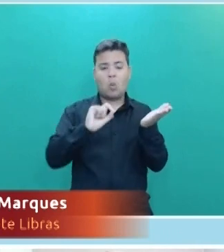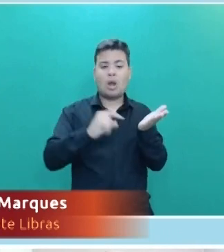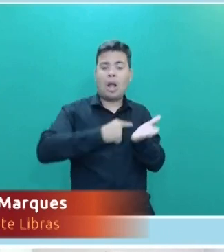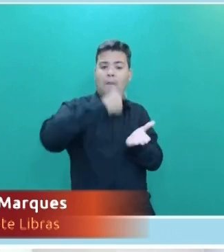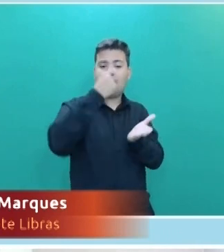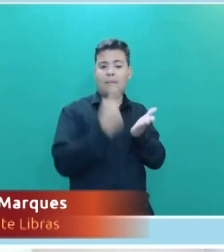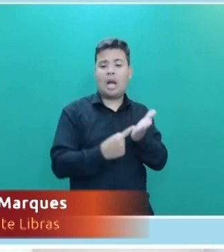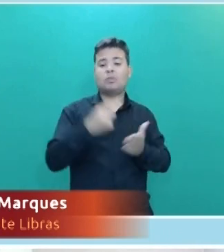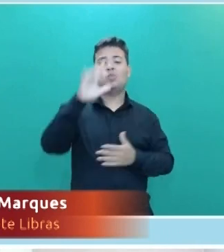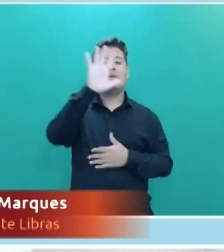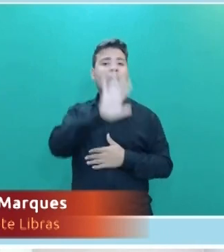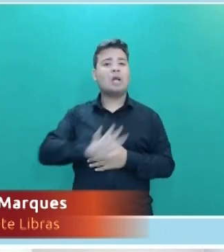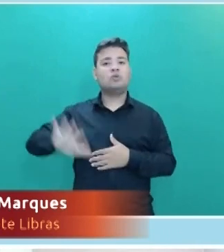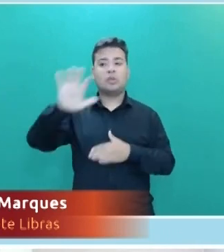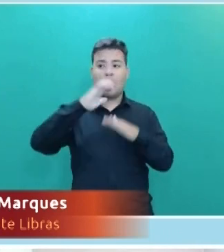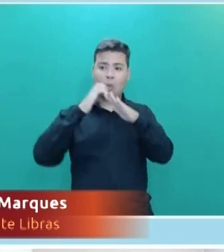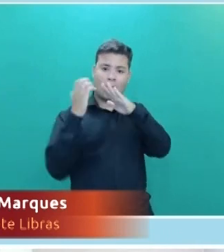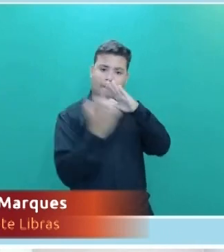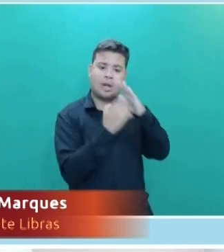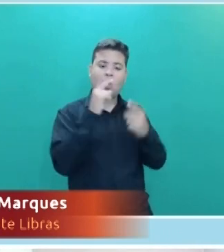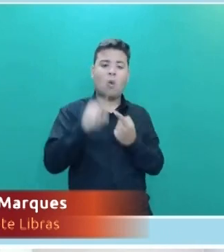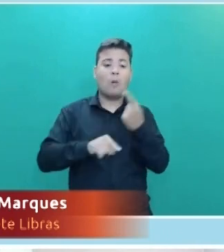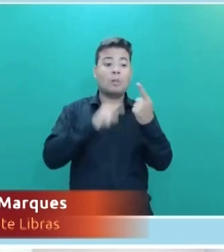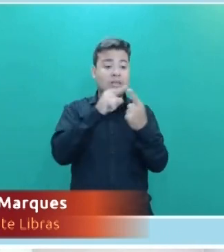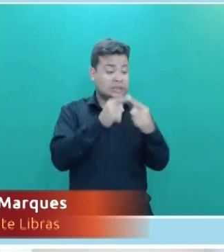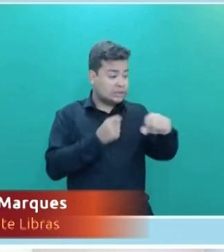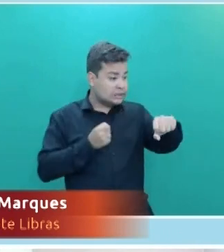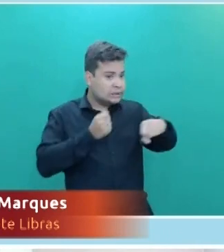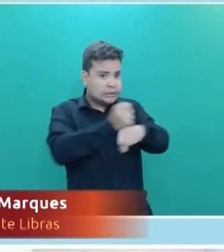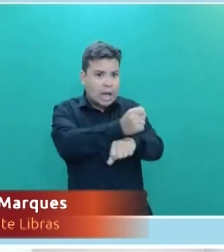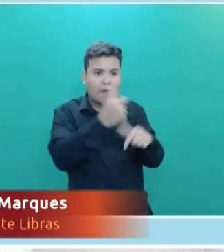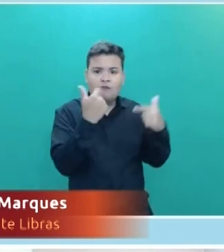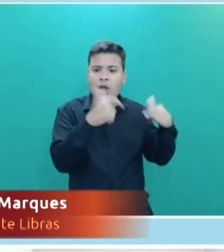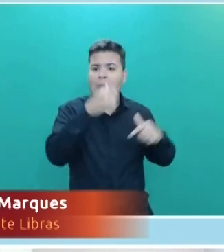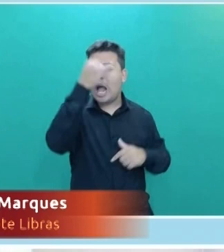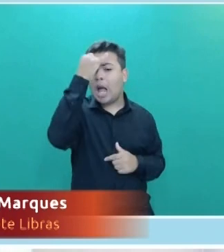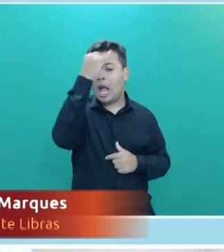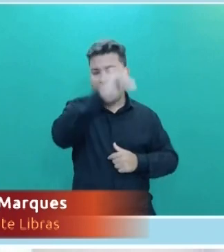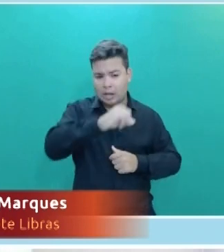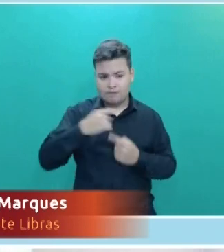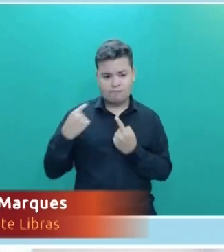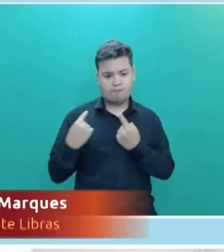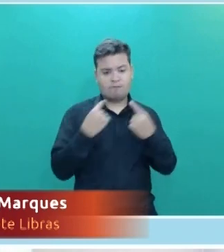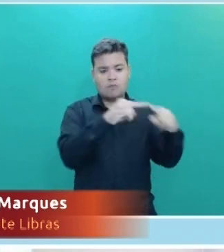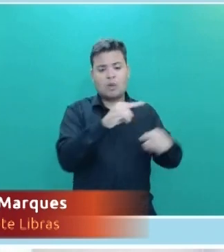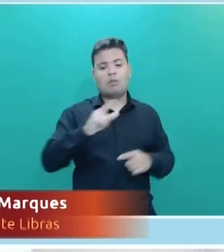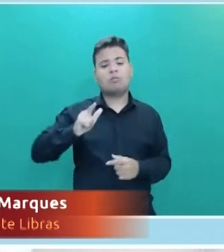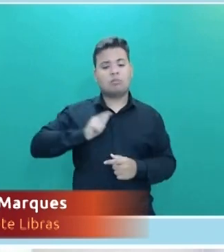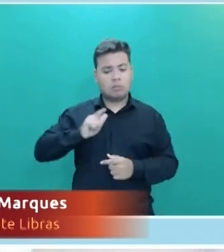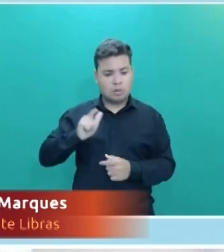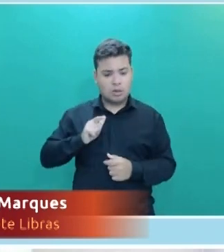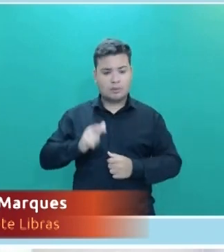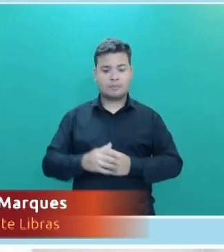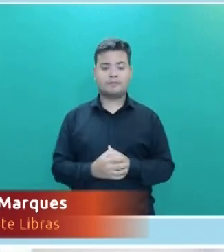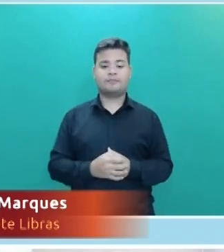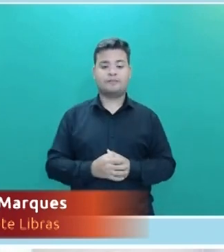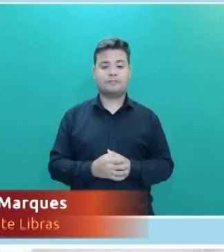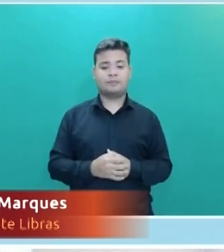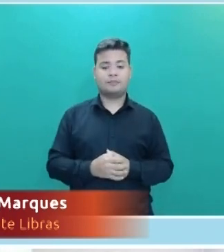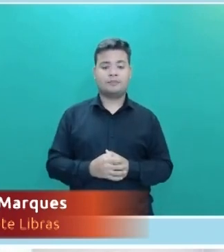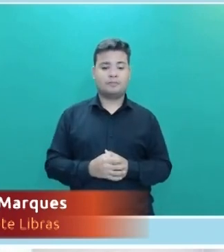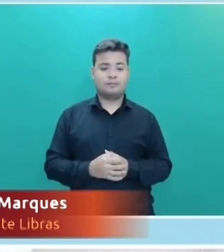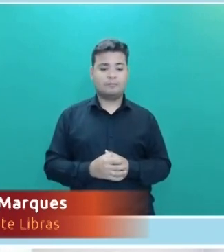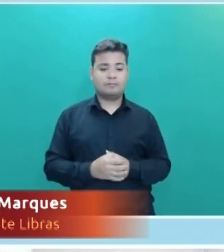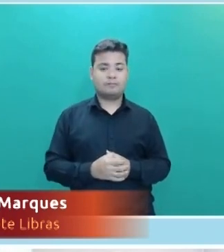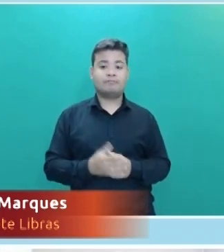o trabalho escravo. Já tem empresas que dão conta que não é possível continuar assim. Bom, infelizmente